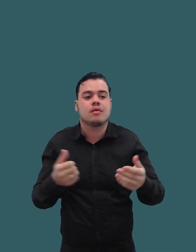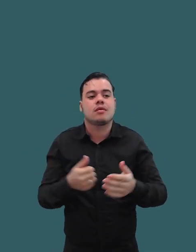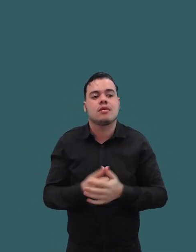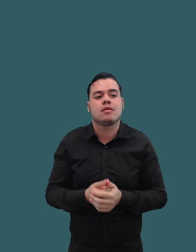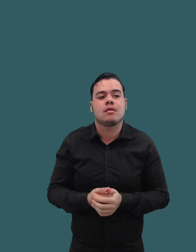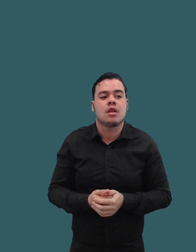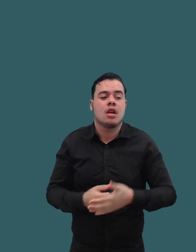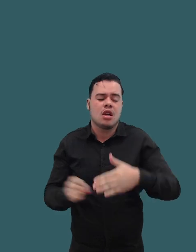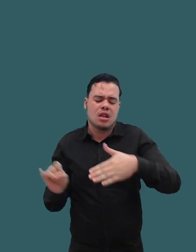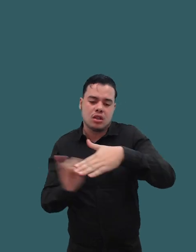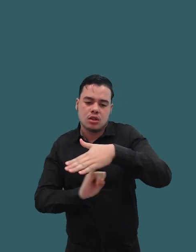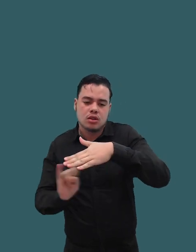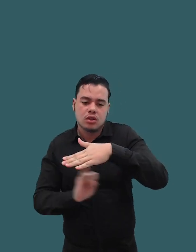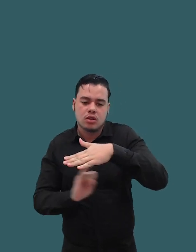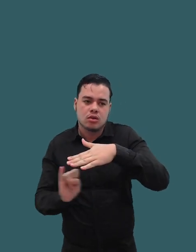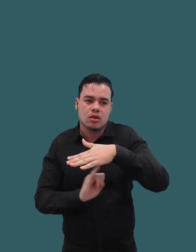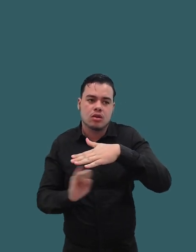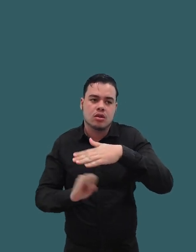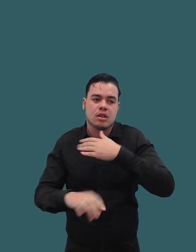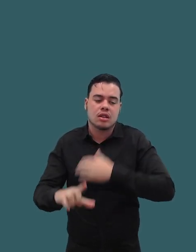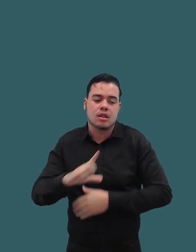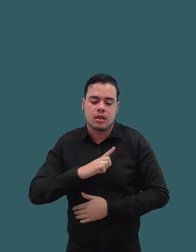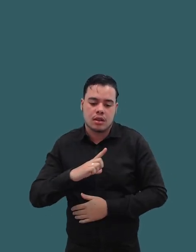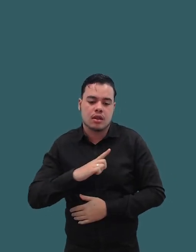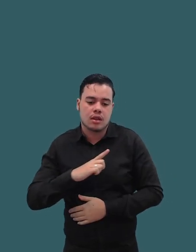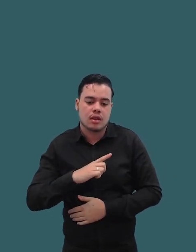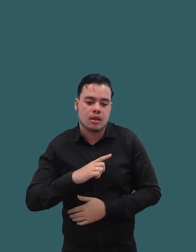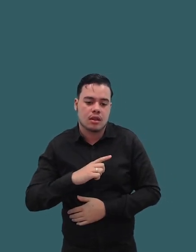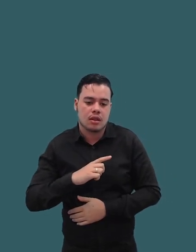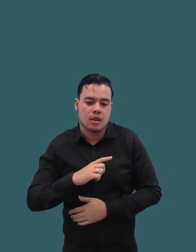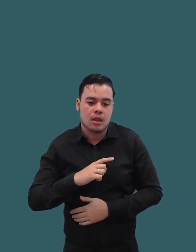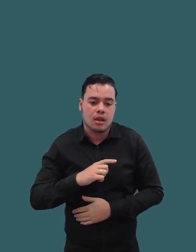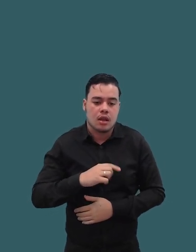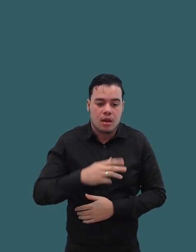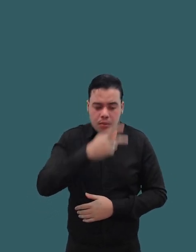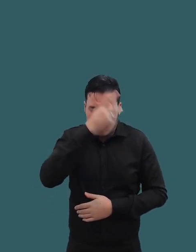e instituições que têm, né, os servidores públicos